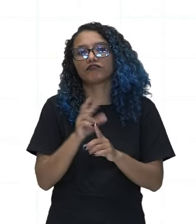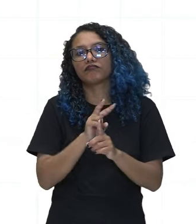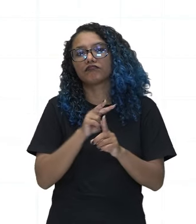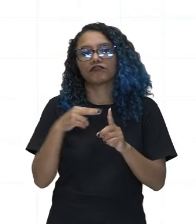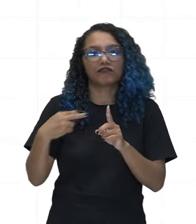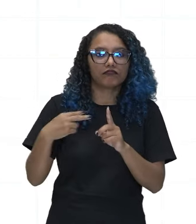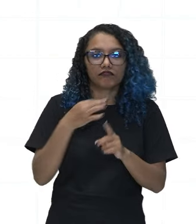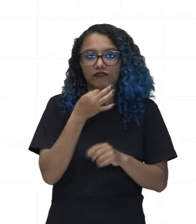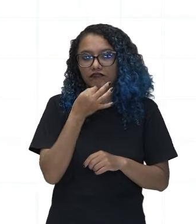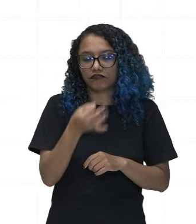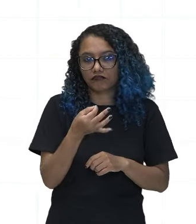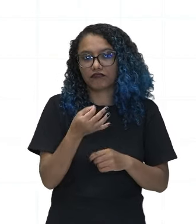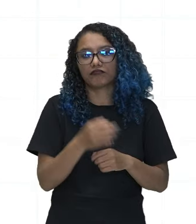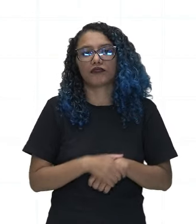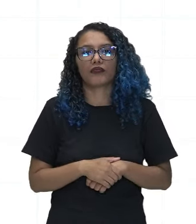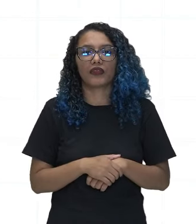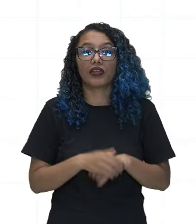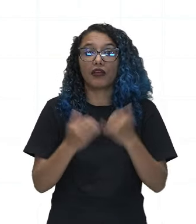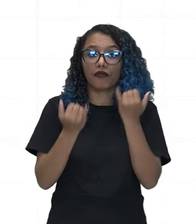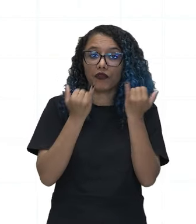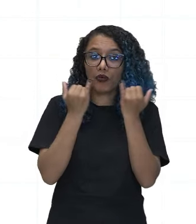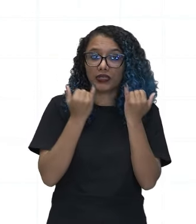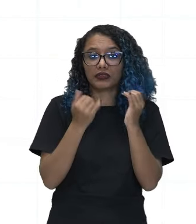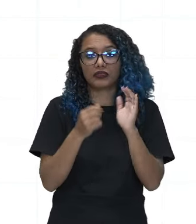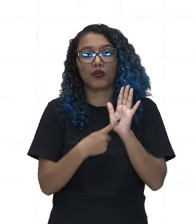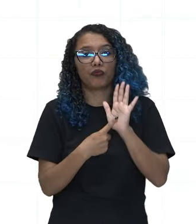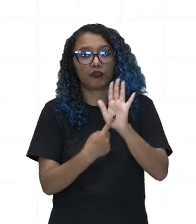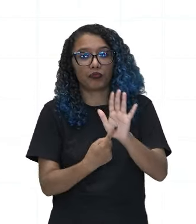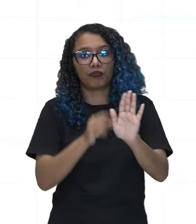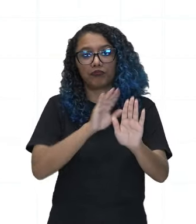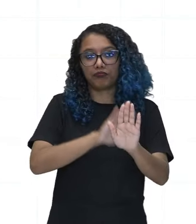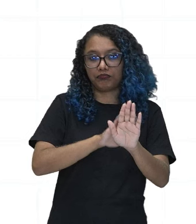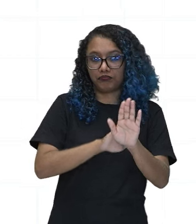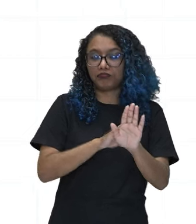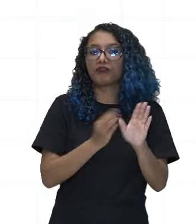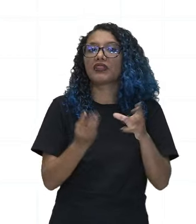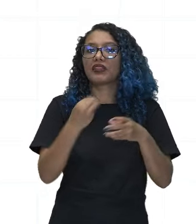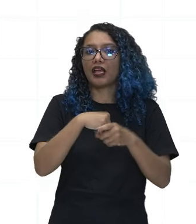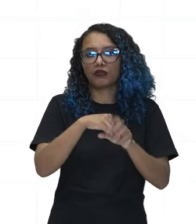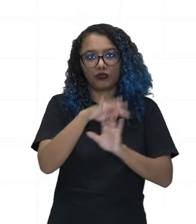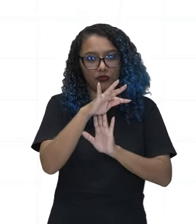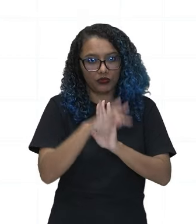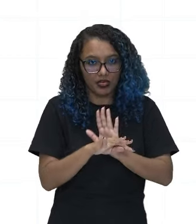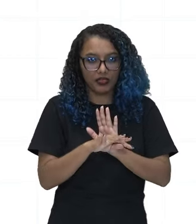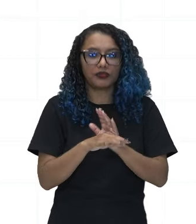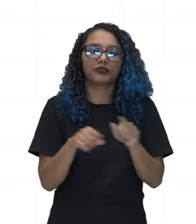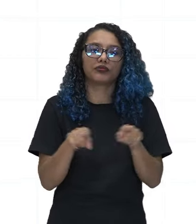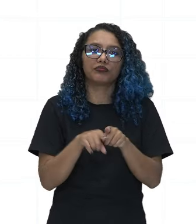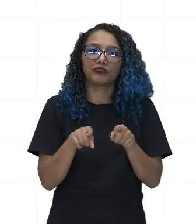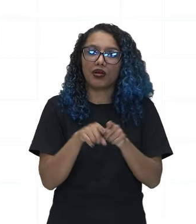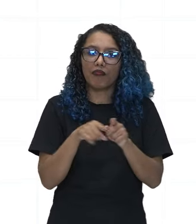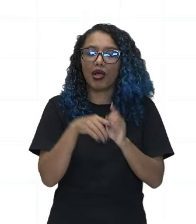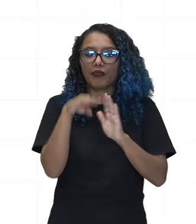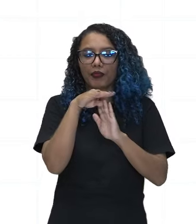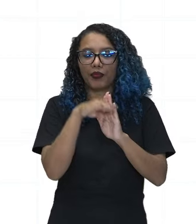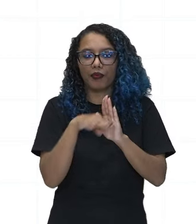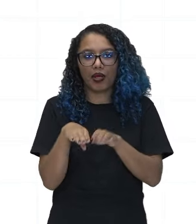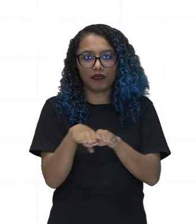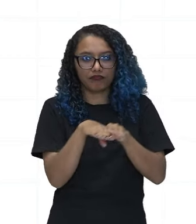posicionamentos, informações implícitas e explícitas em um texto, norma